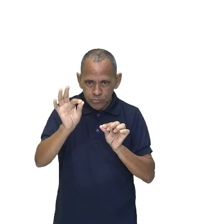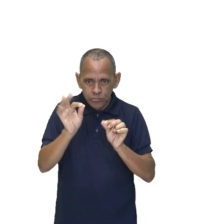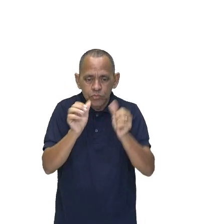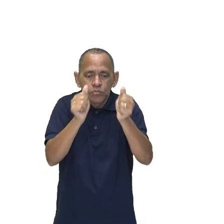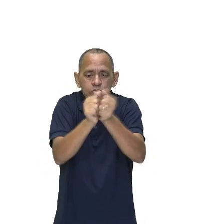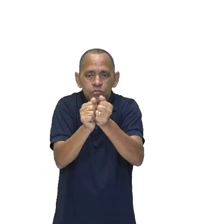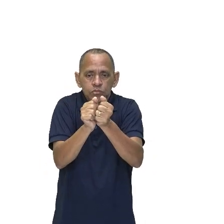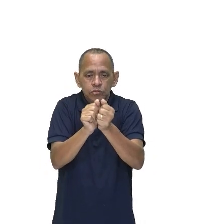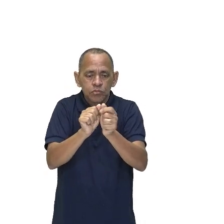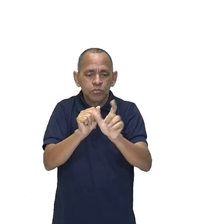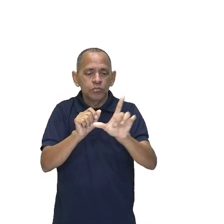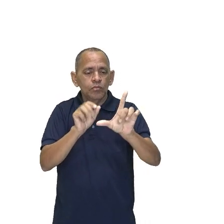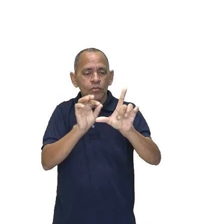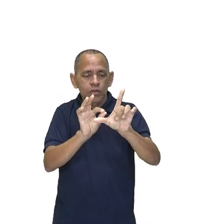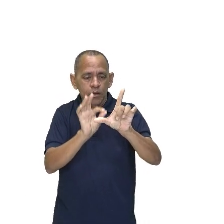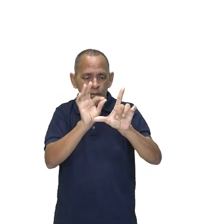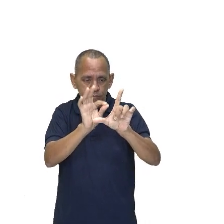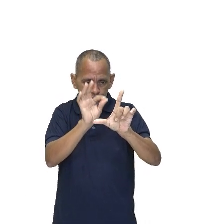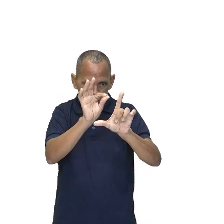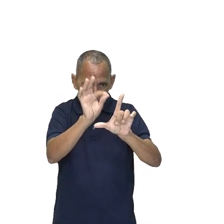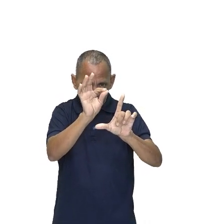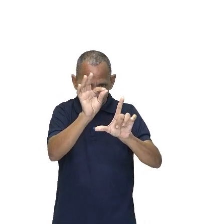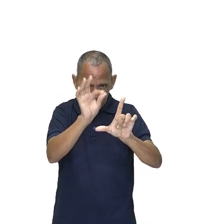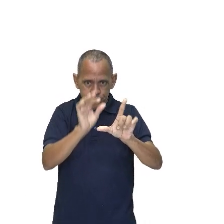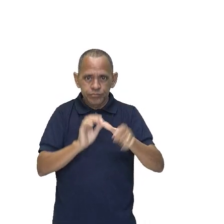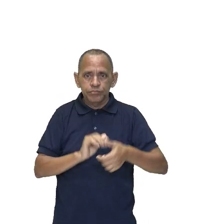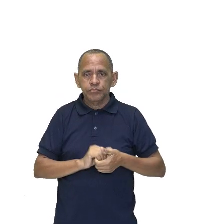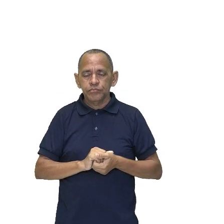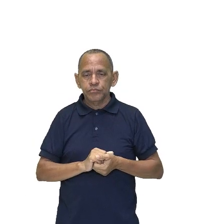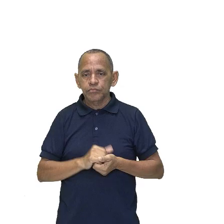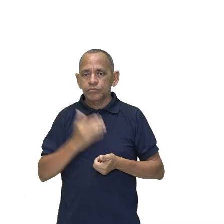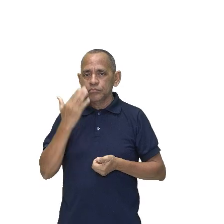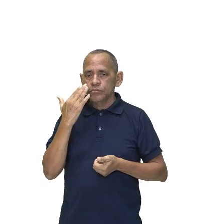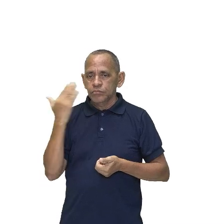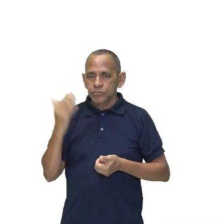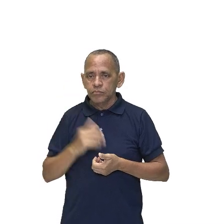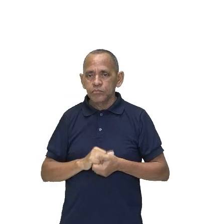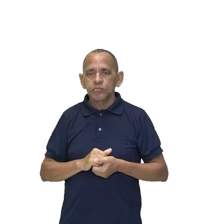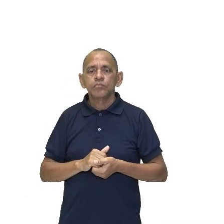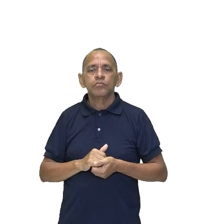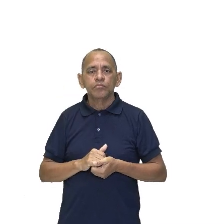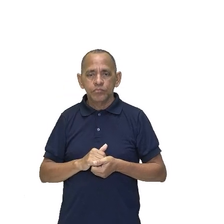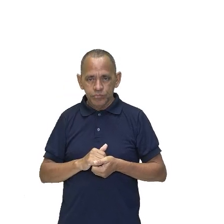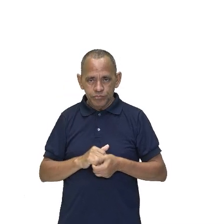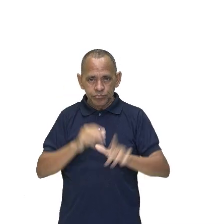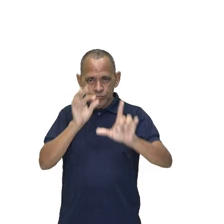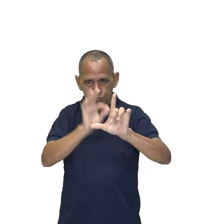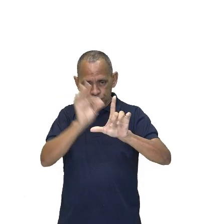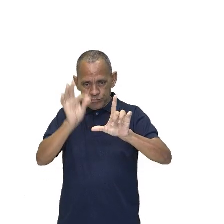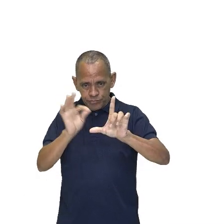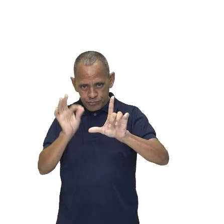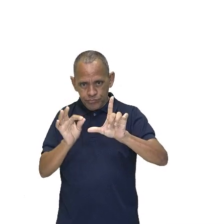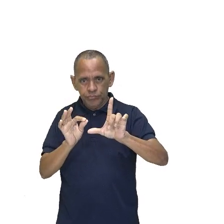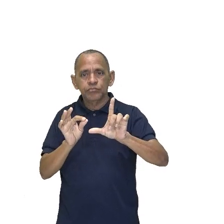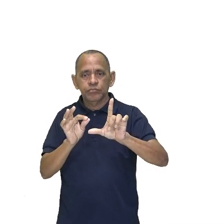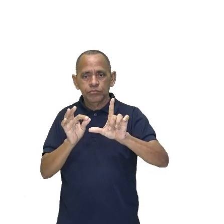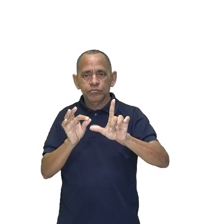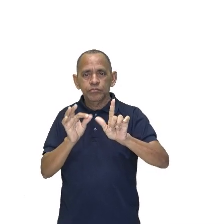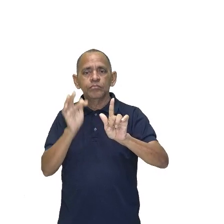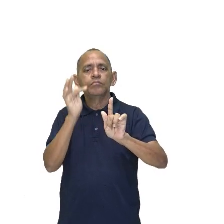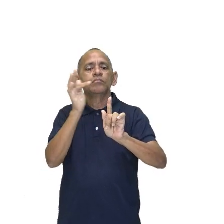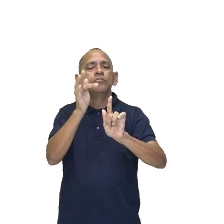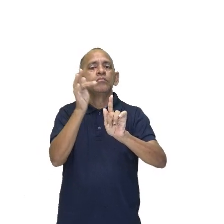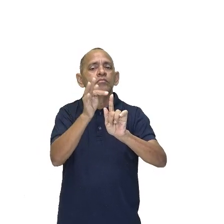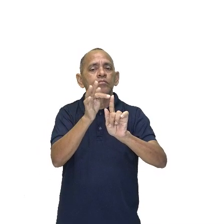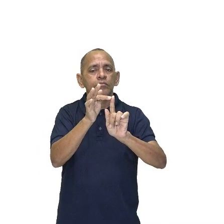fazer a mágica acontecer? Olha aí, ó. Então, o gráfico de uma função afim é uma reta, tá certo? Vamos